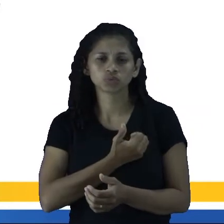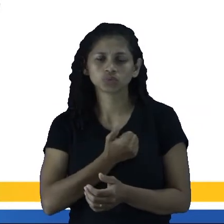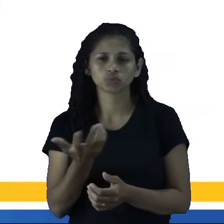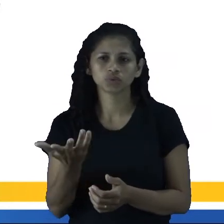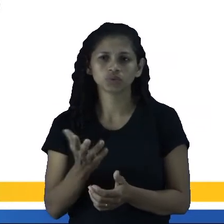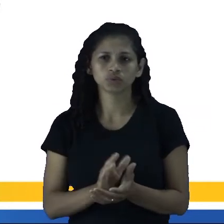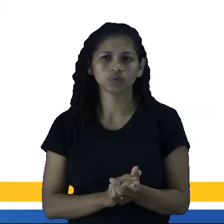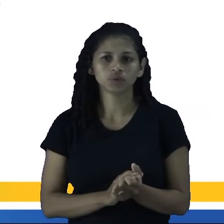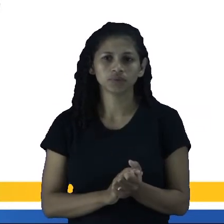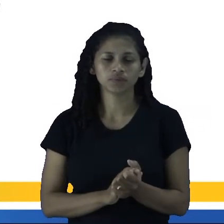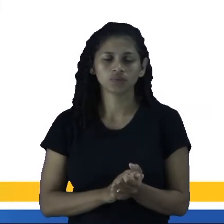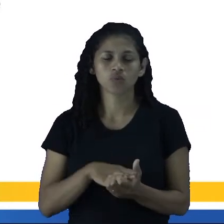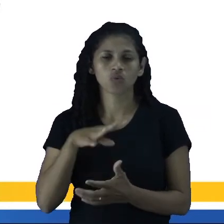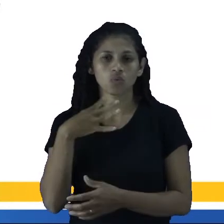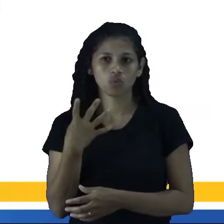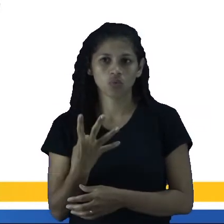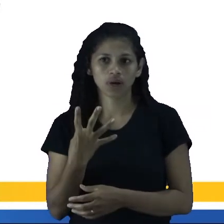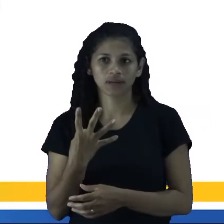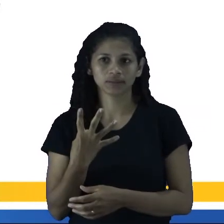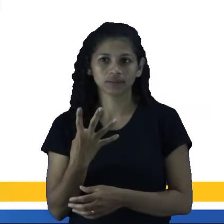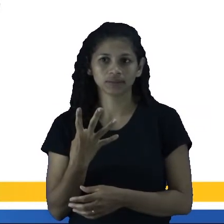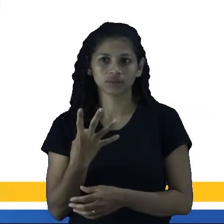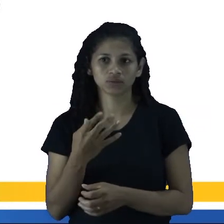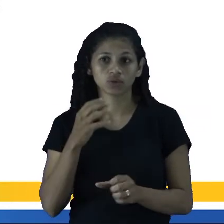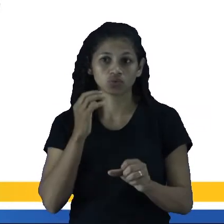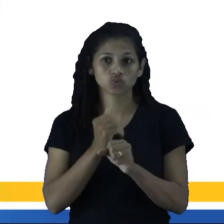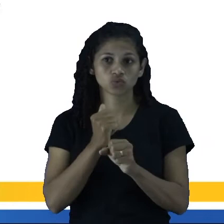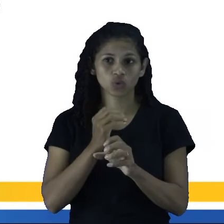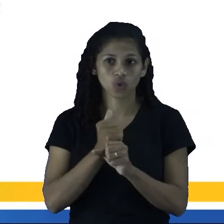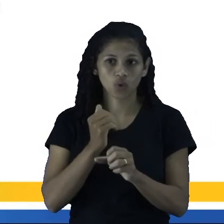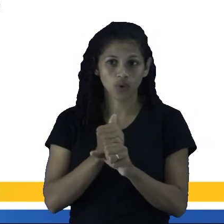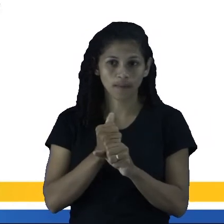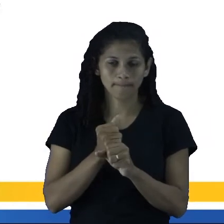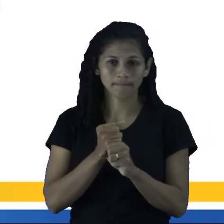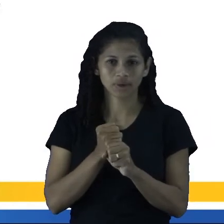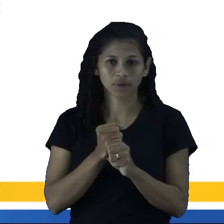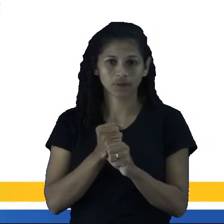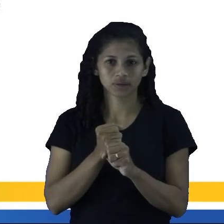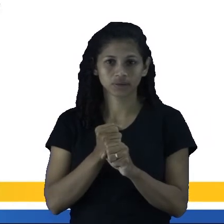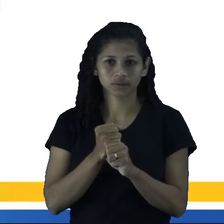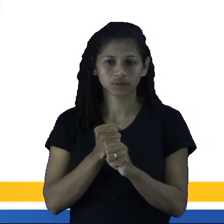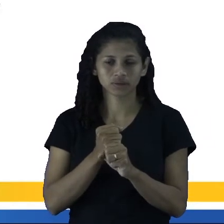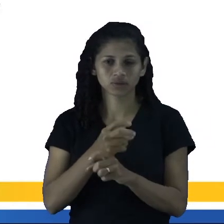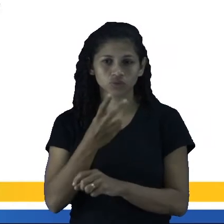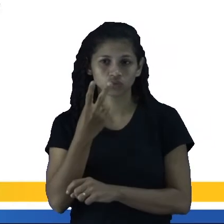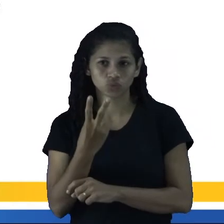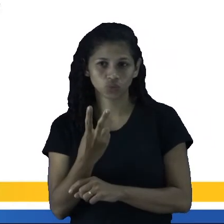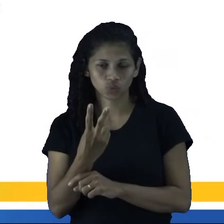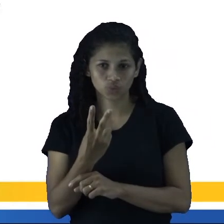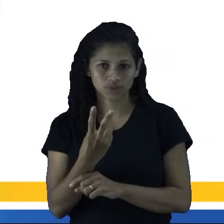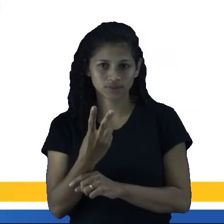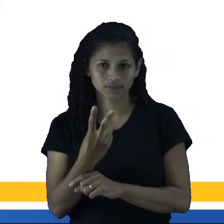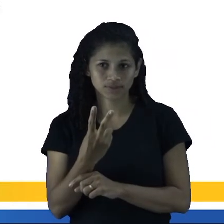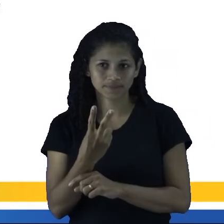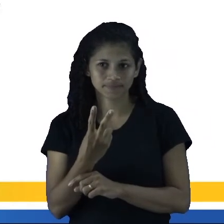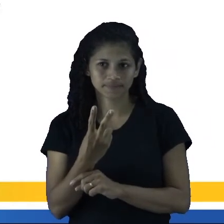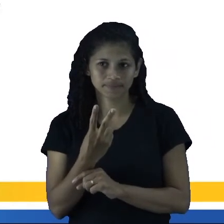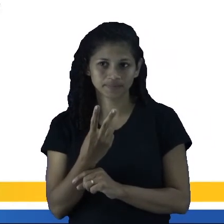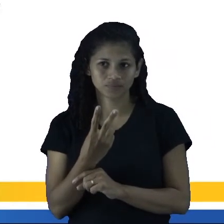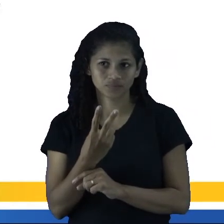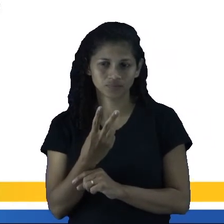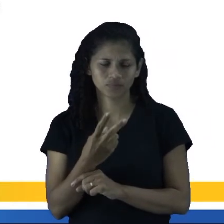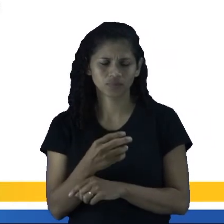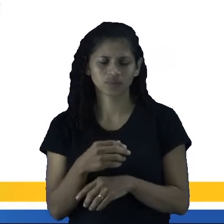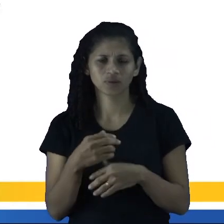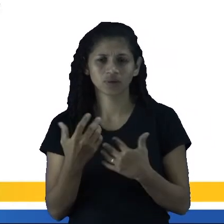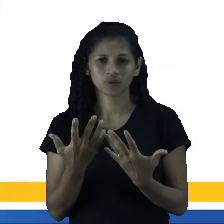4, tá? Eu quero calcular as combinações tiradas daqui que tenham 2 elementos. Espera aí.